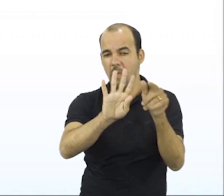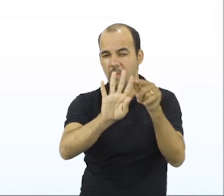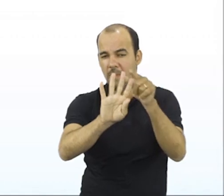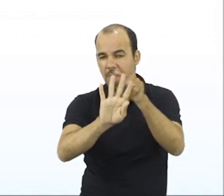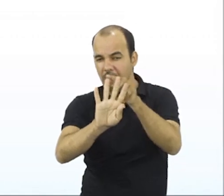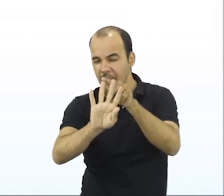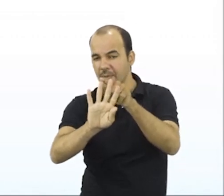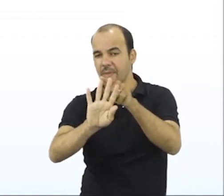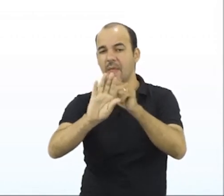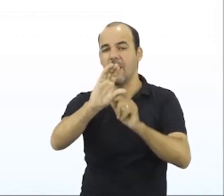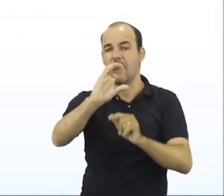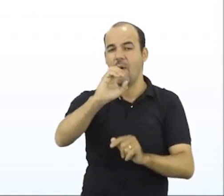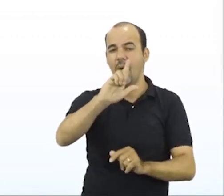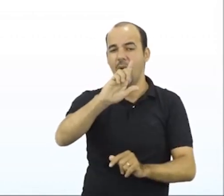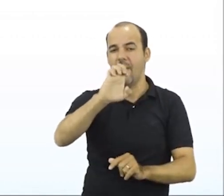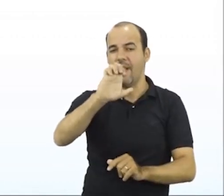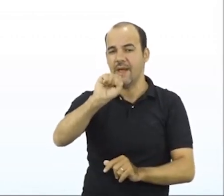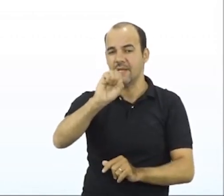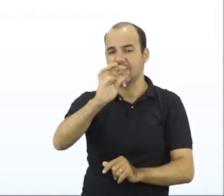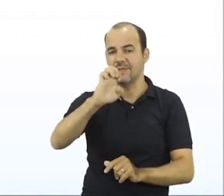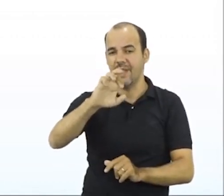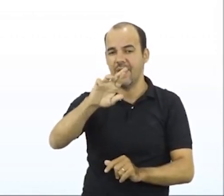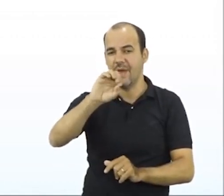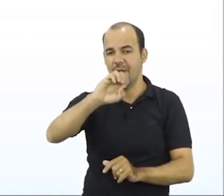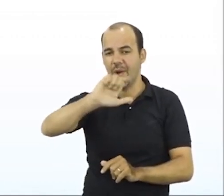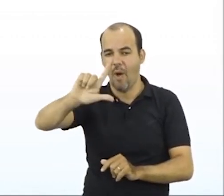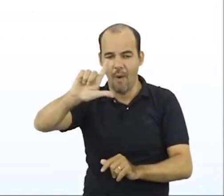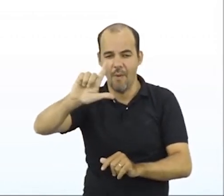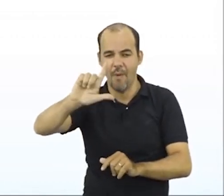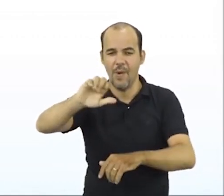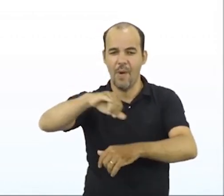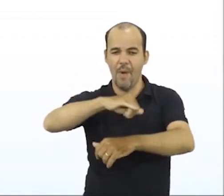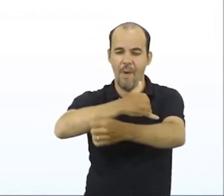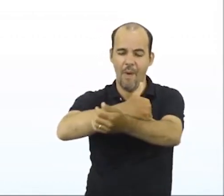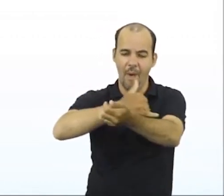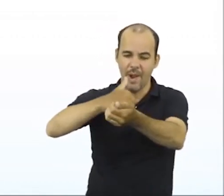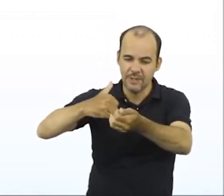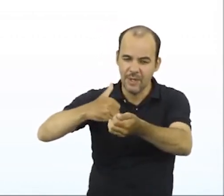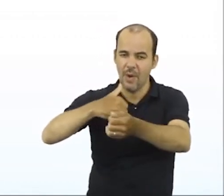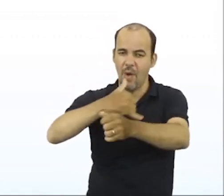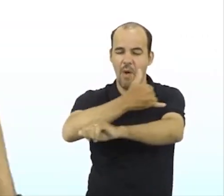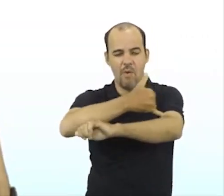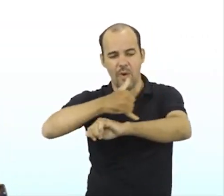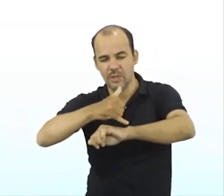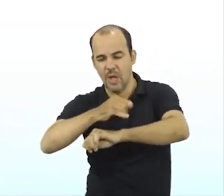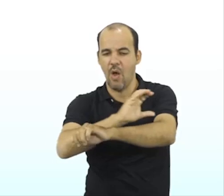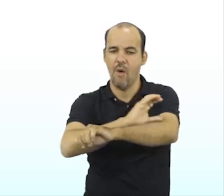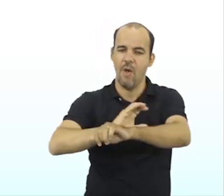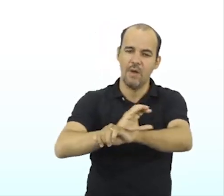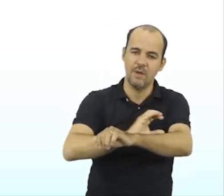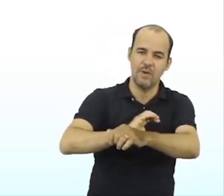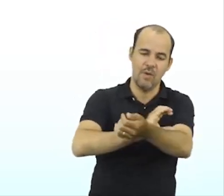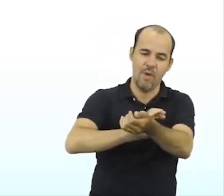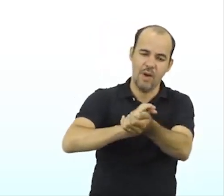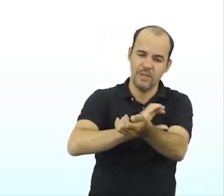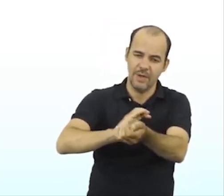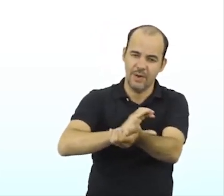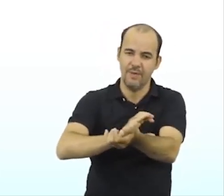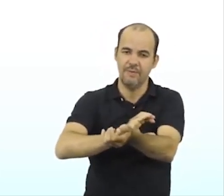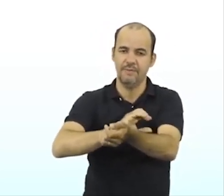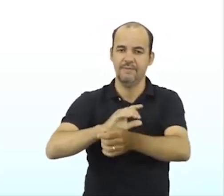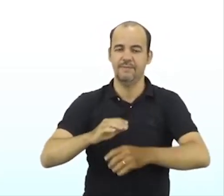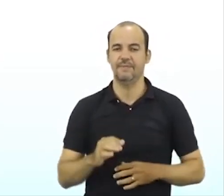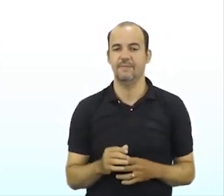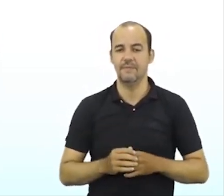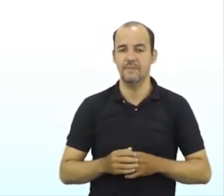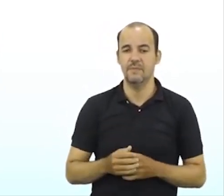o colesterol. A gente tem colesterol aqui. Então, ó, Léo, traz para mim, por favor. Então, veja,